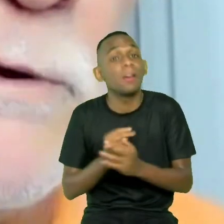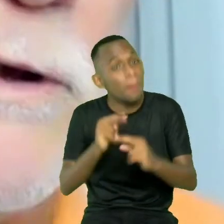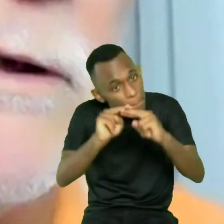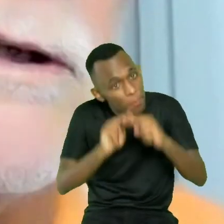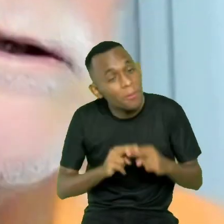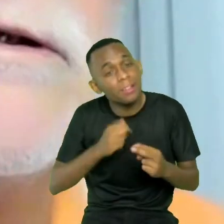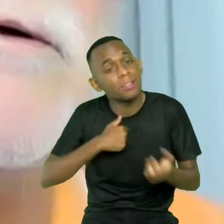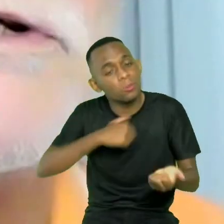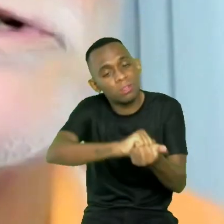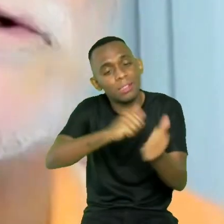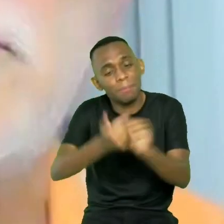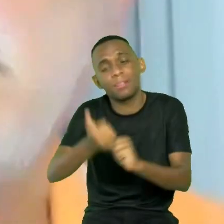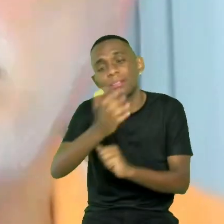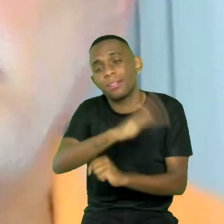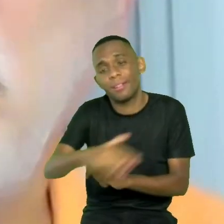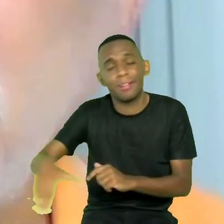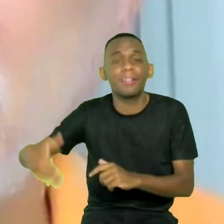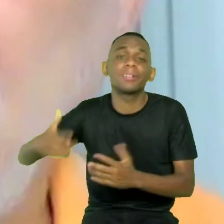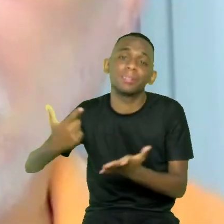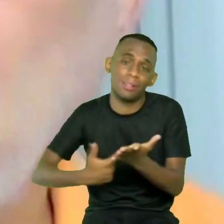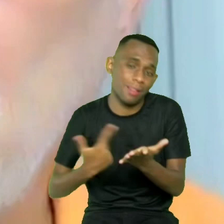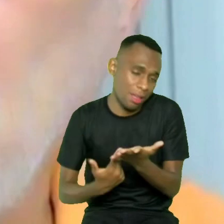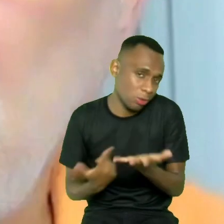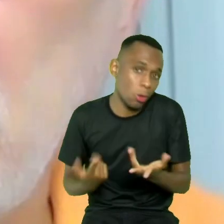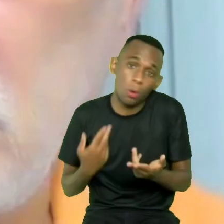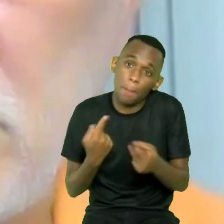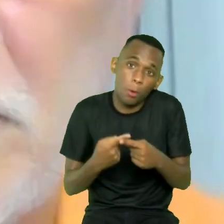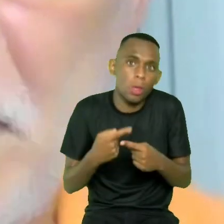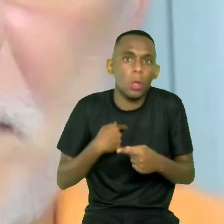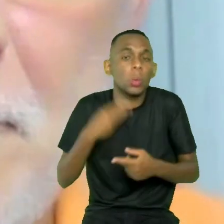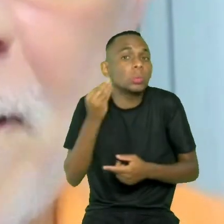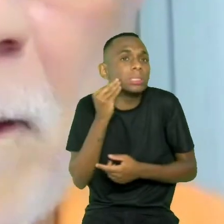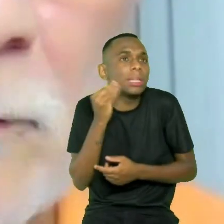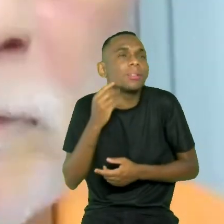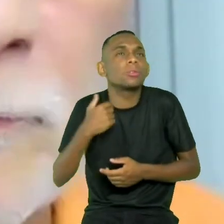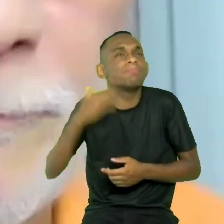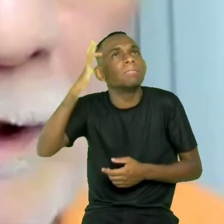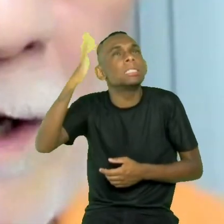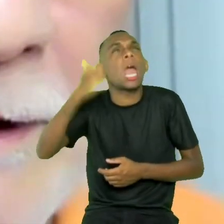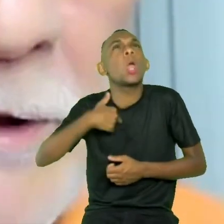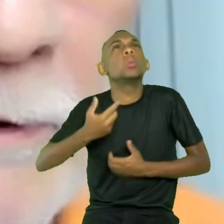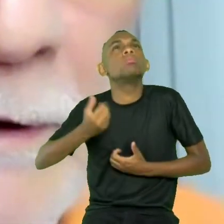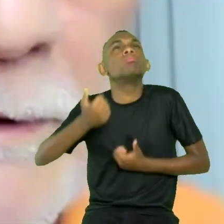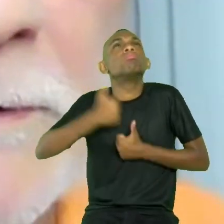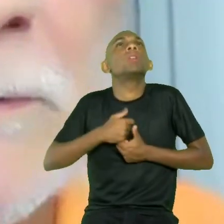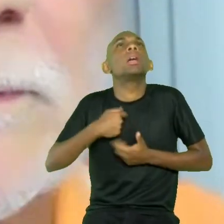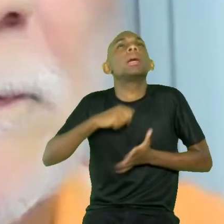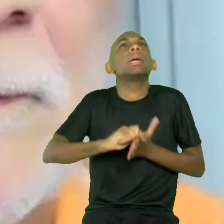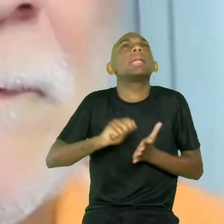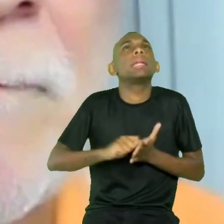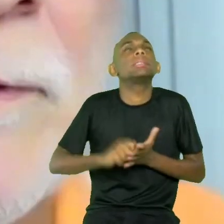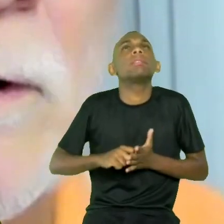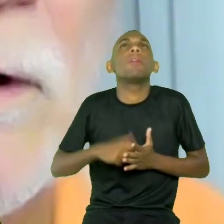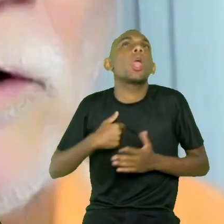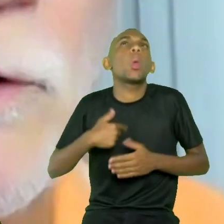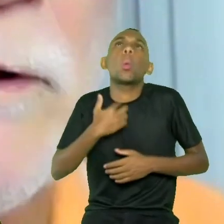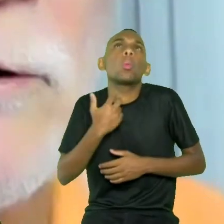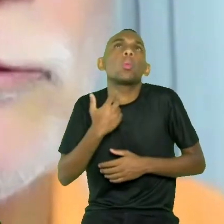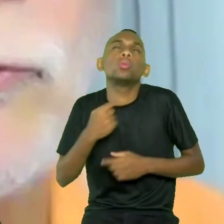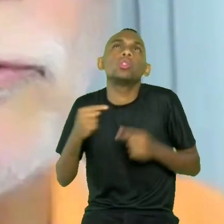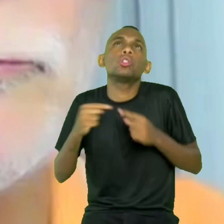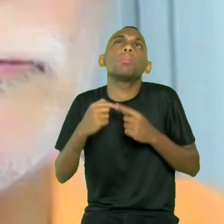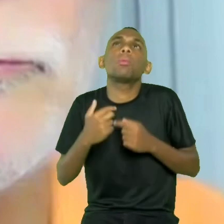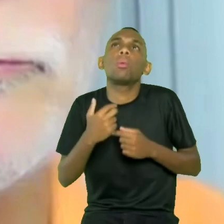infantil na medida em que eu tento escrever como uma criança. Eu tento falar a língua da criança. Eu